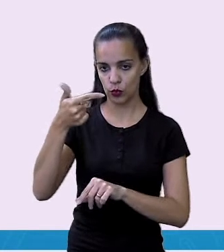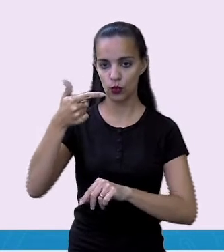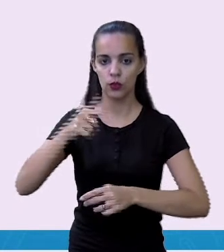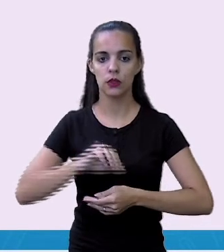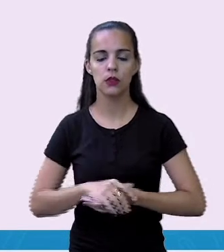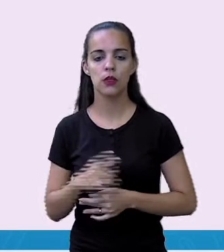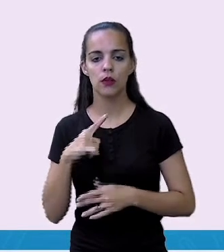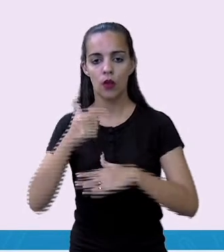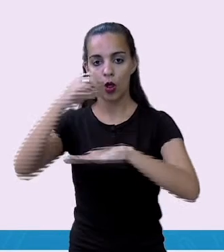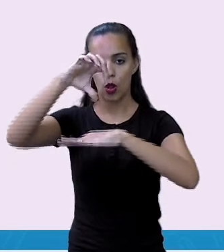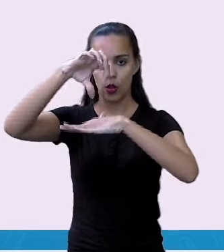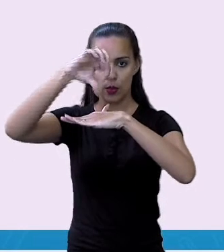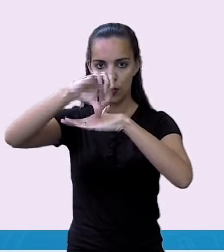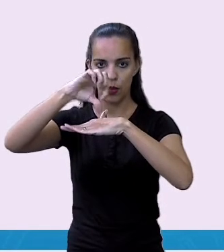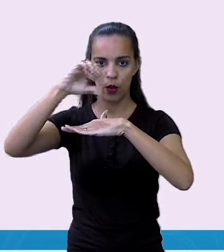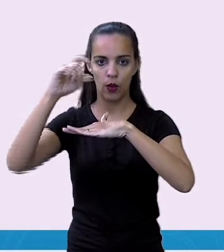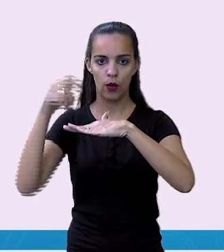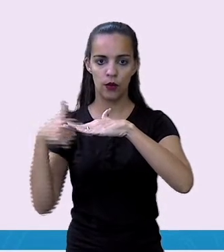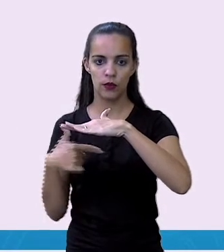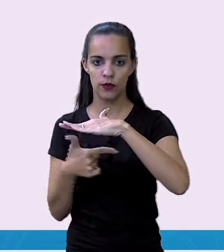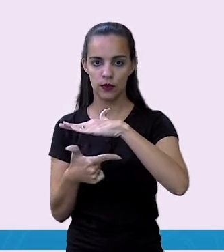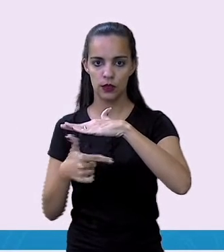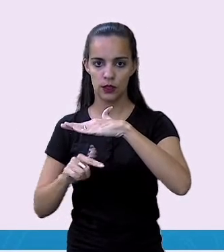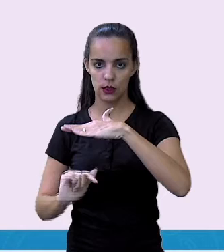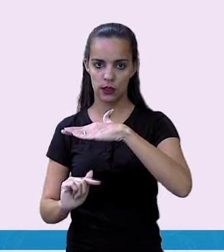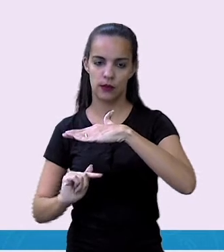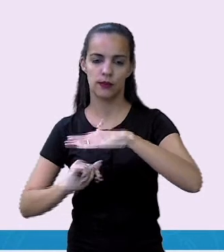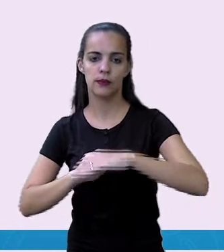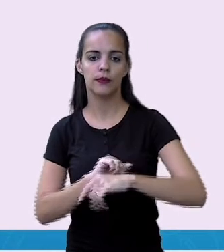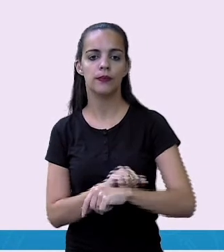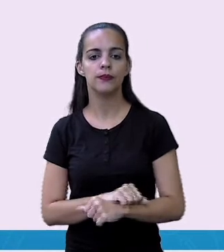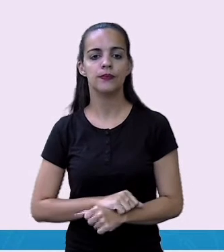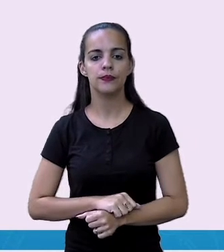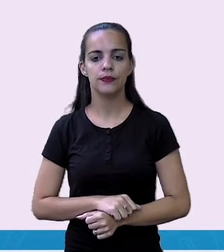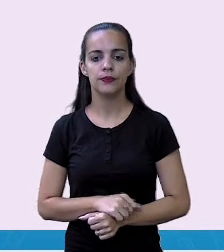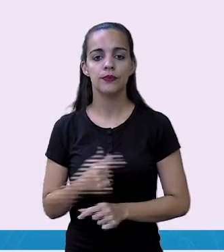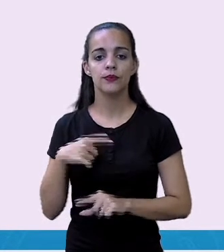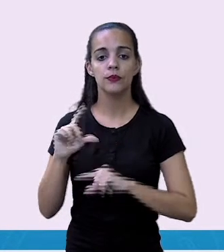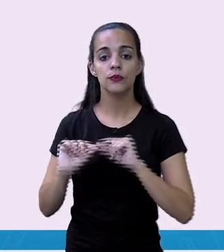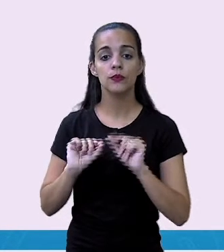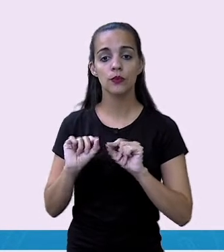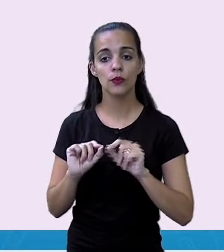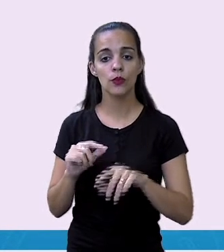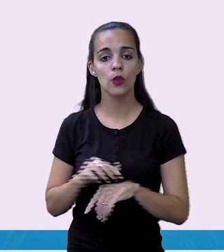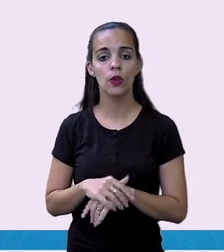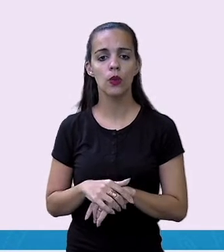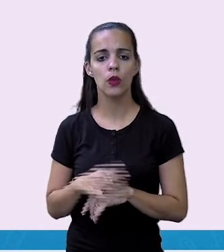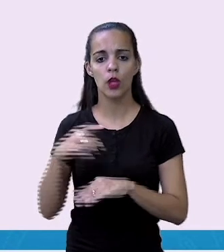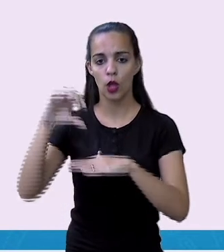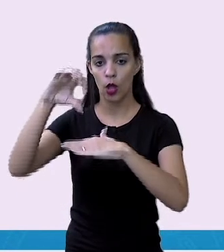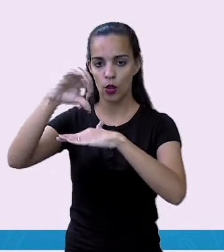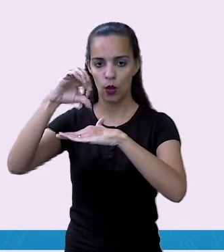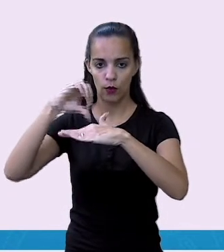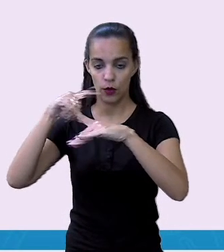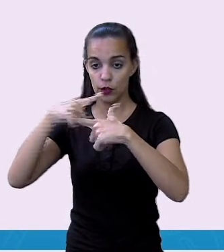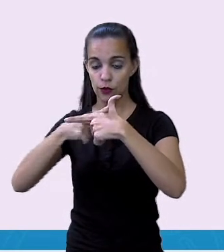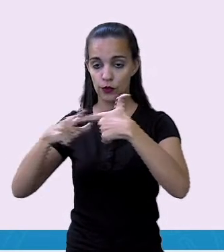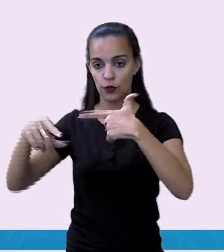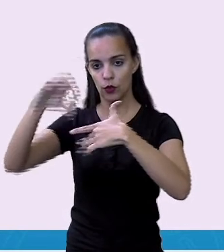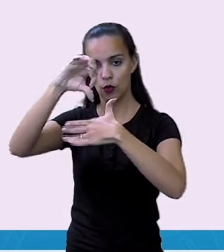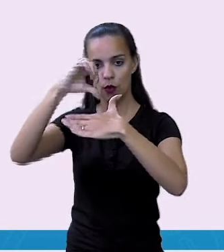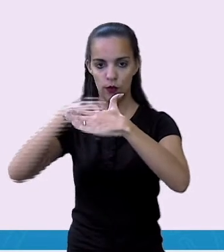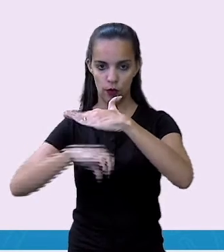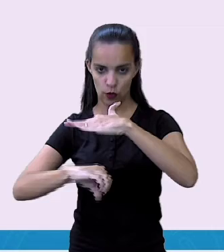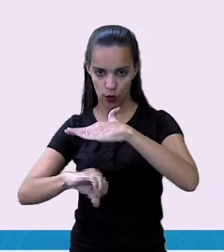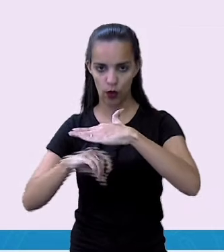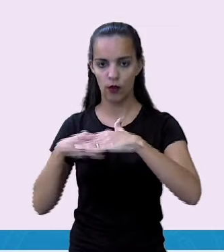9 para 27. Se eu simplificar por 9, também